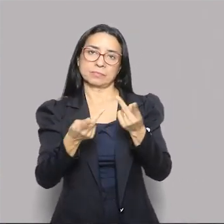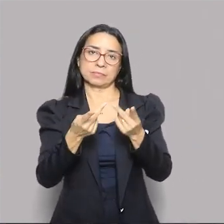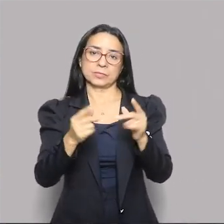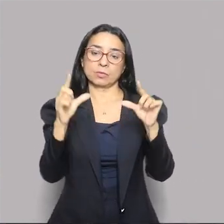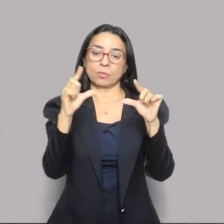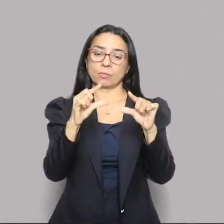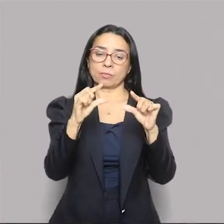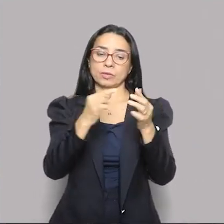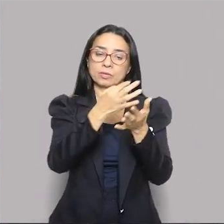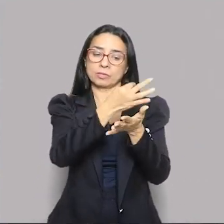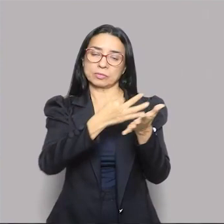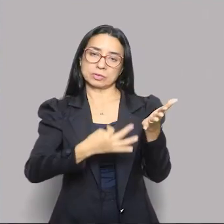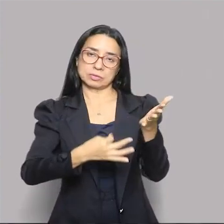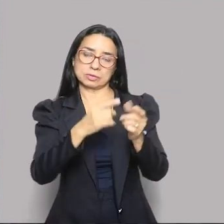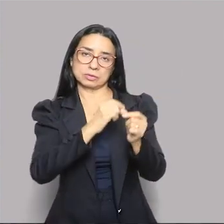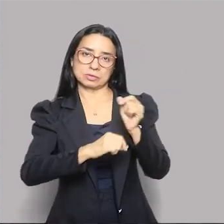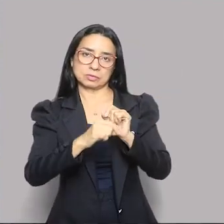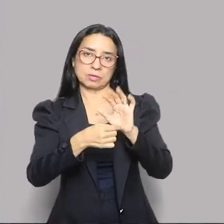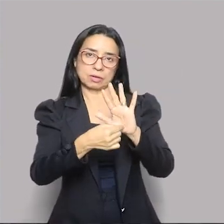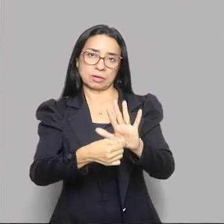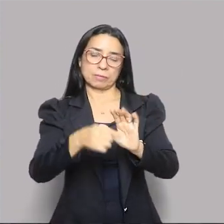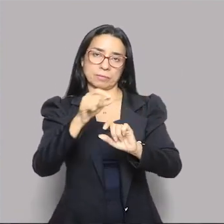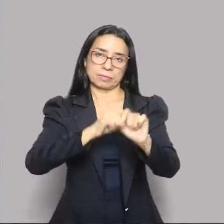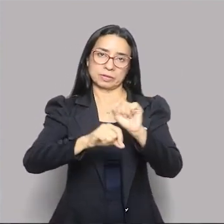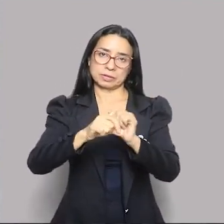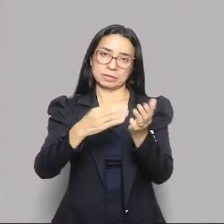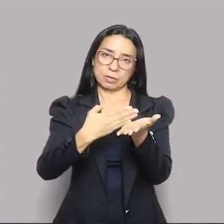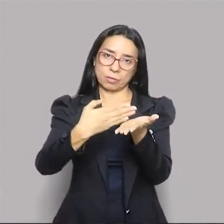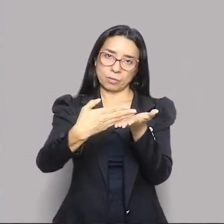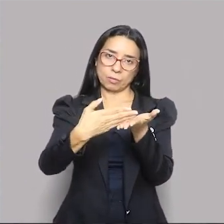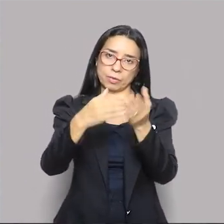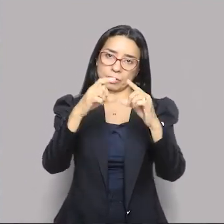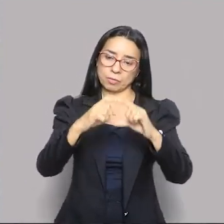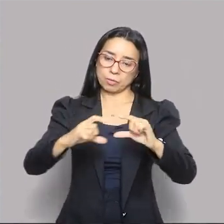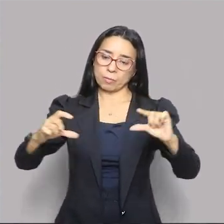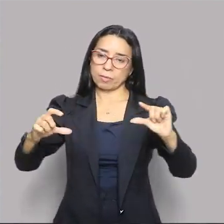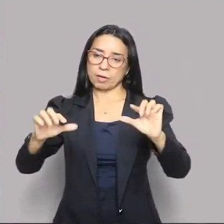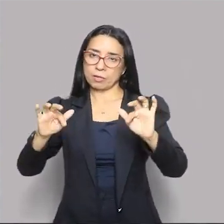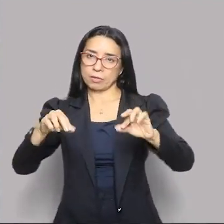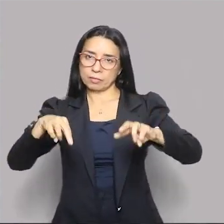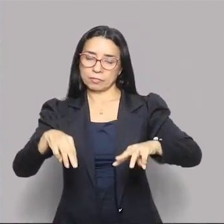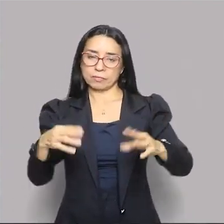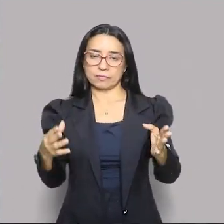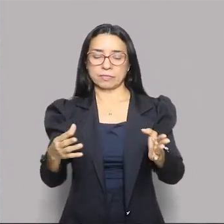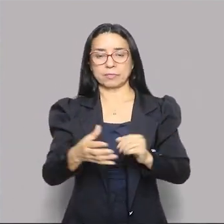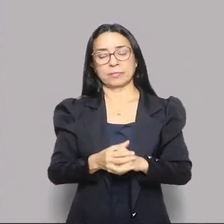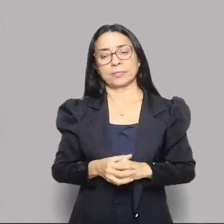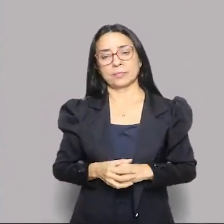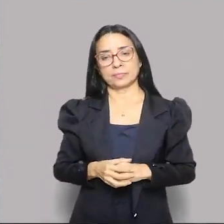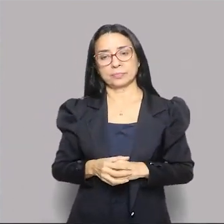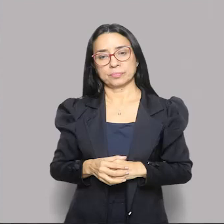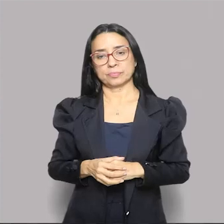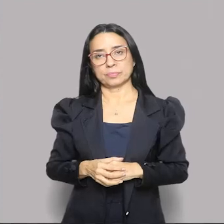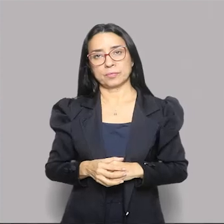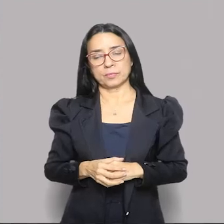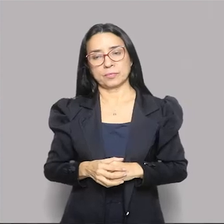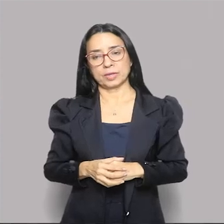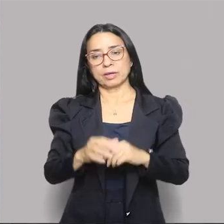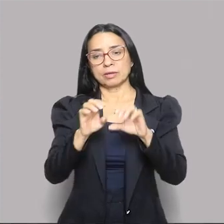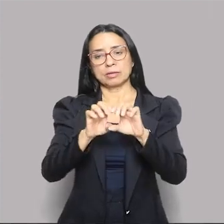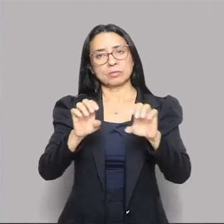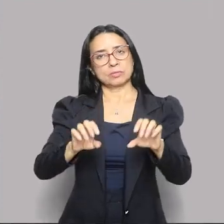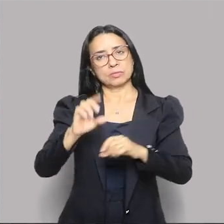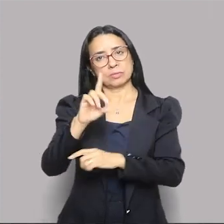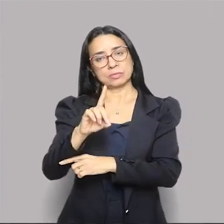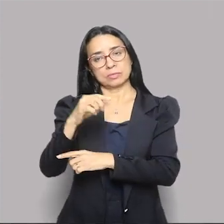microtexto. Então, todo microtexto apresenta começo, meio e fim. Lá na microestrutura do